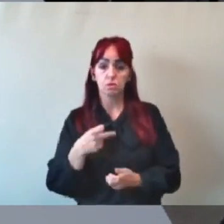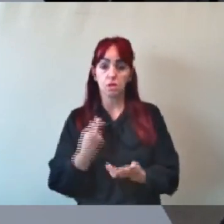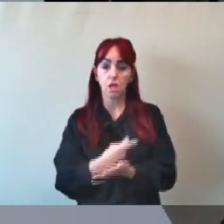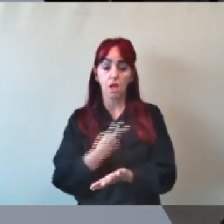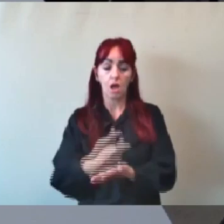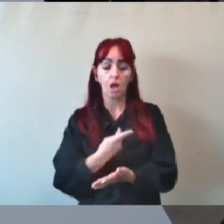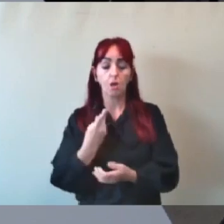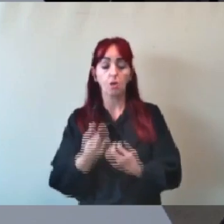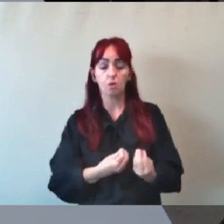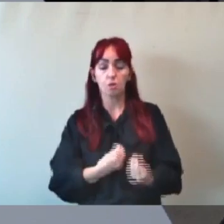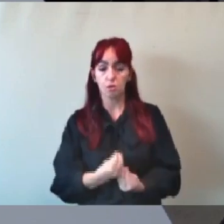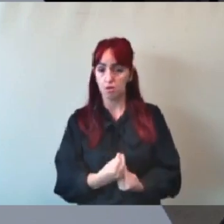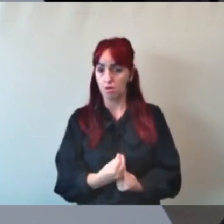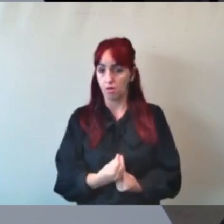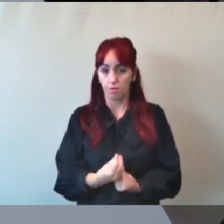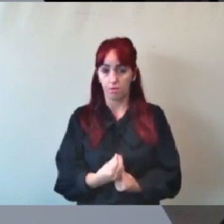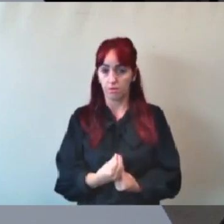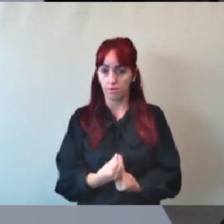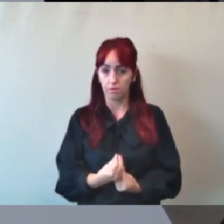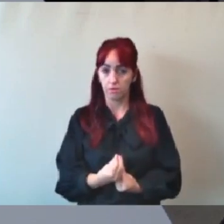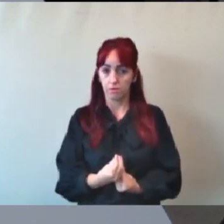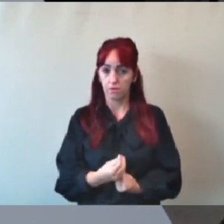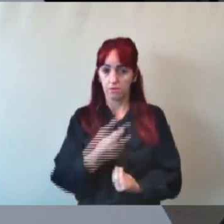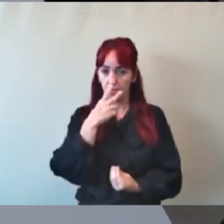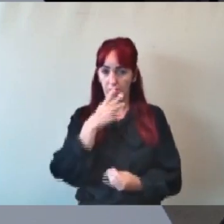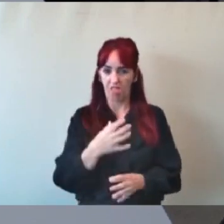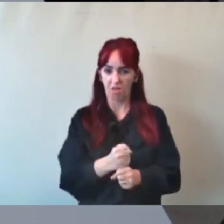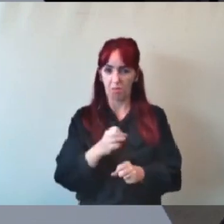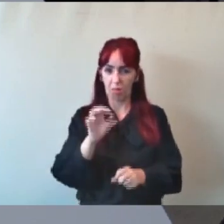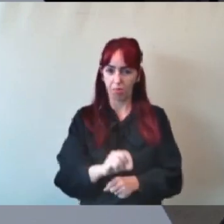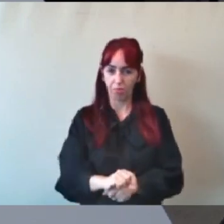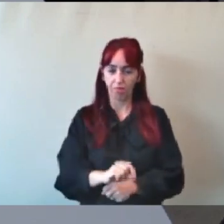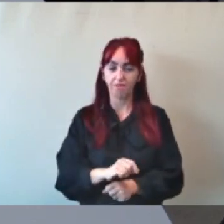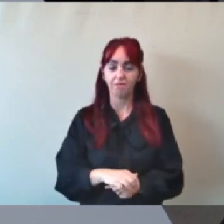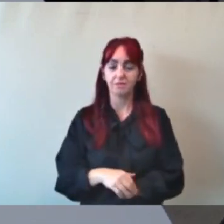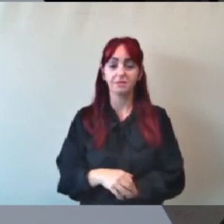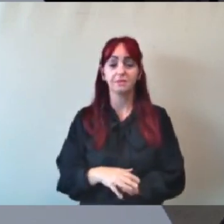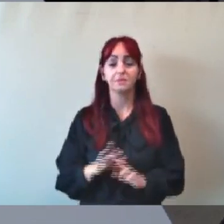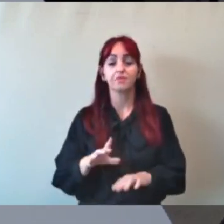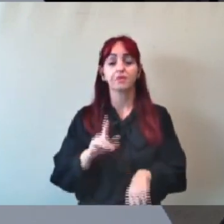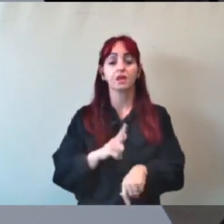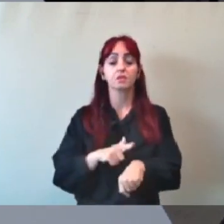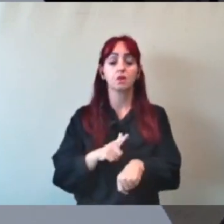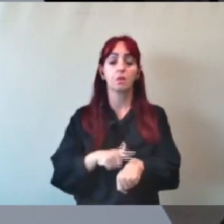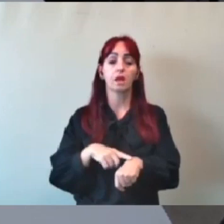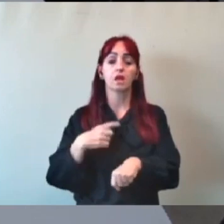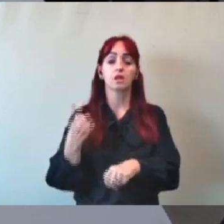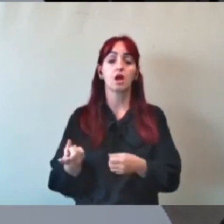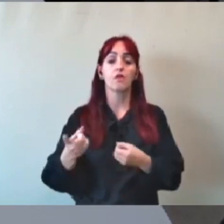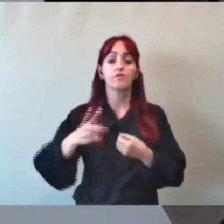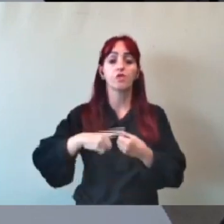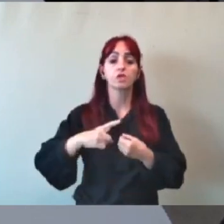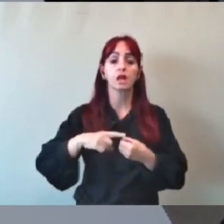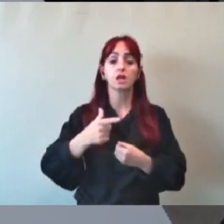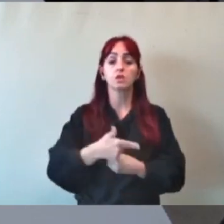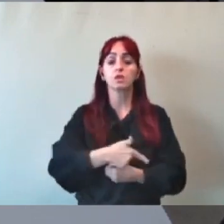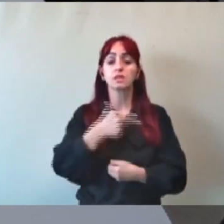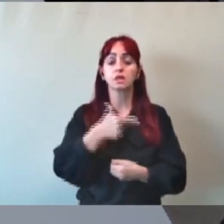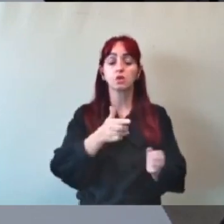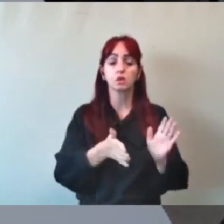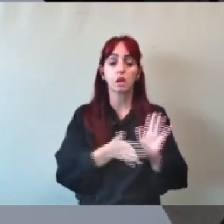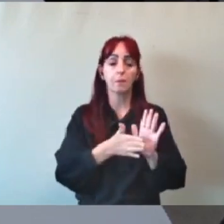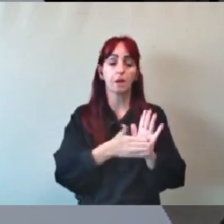que tirar a ponta, tem que tirar a ponta. Muito bem. Nesse momento, então, nós retornaremos ao segundo item da pauta, que é a audiência